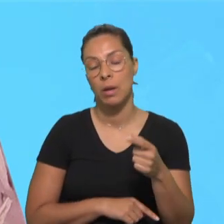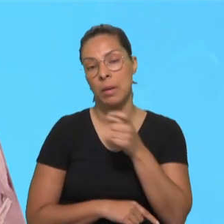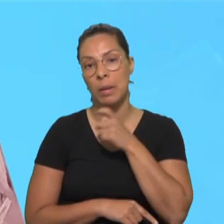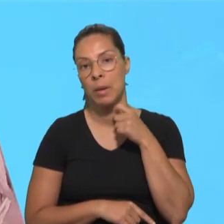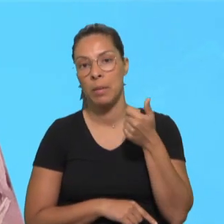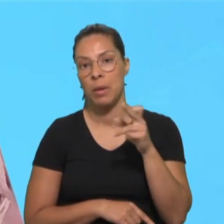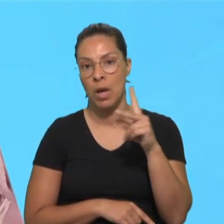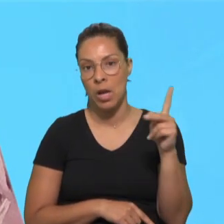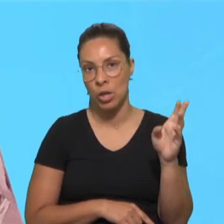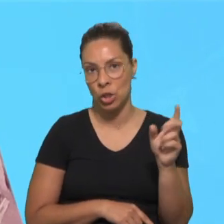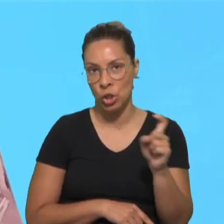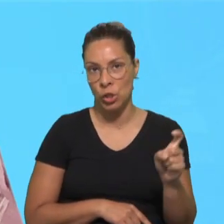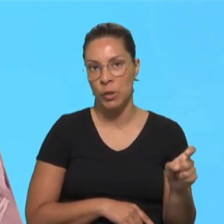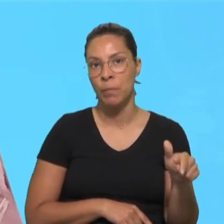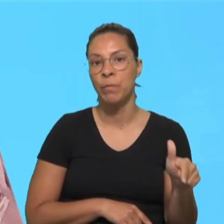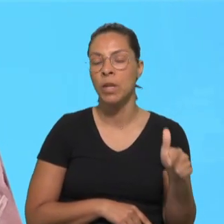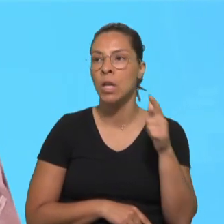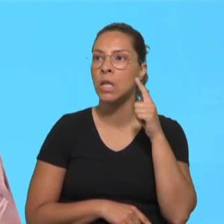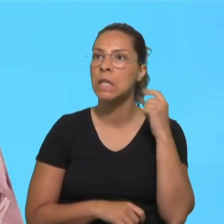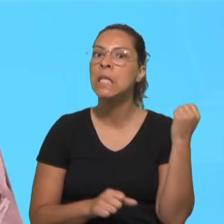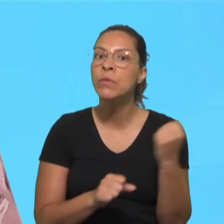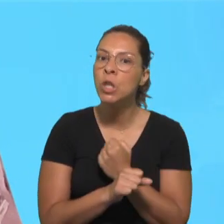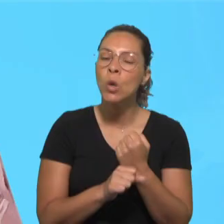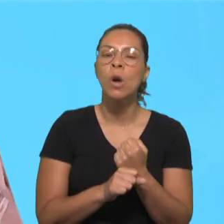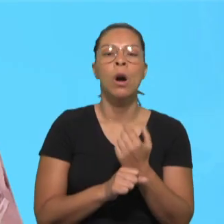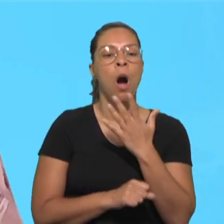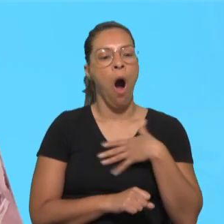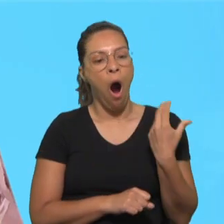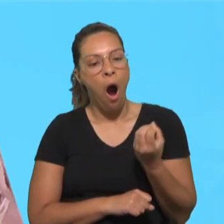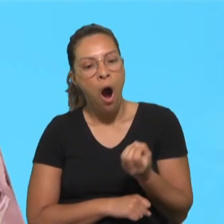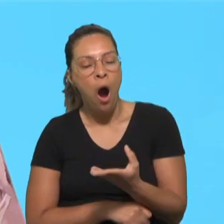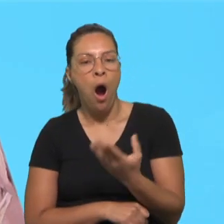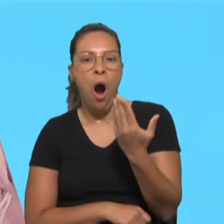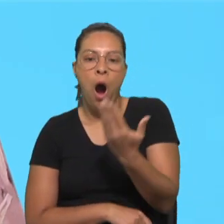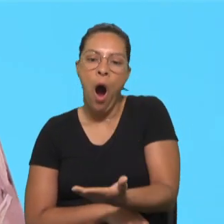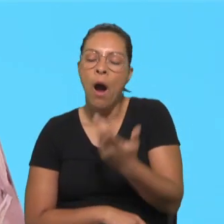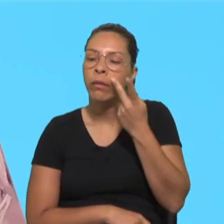assim, num amor que é serviço, que é misericórdia. Foi assim a vida dele,